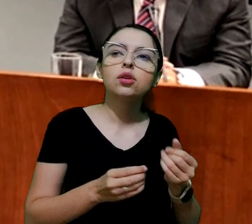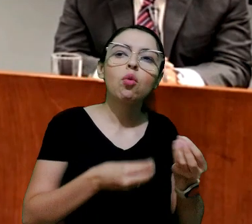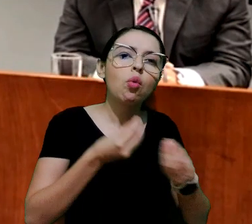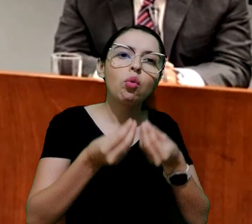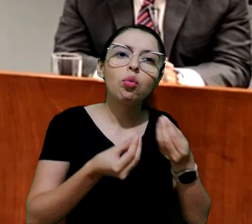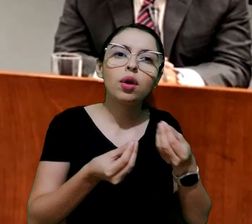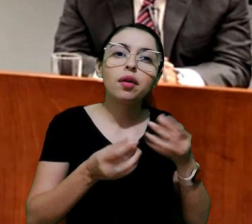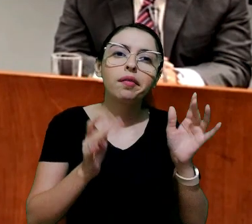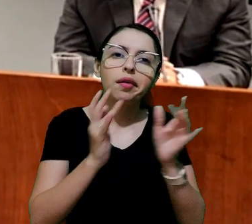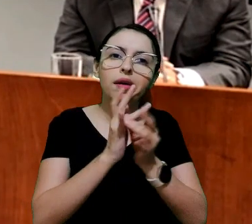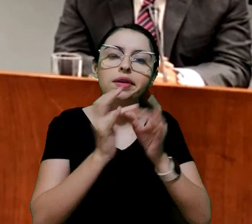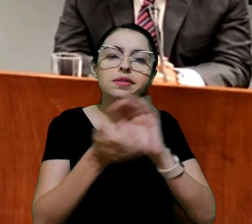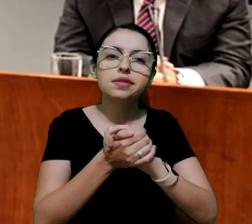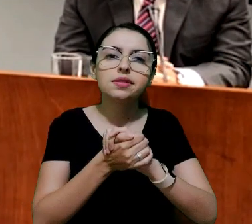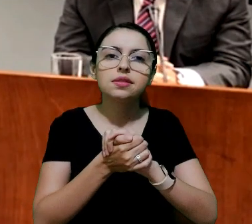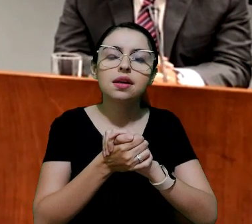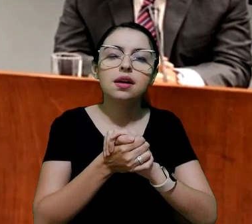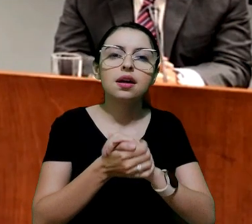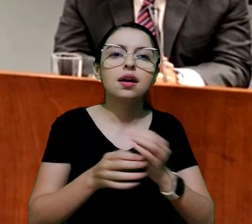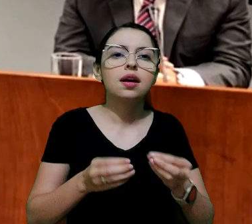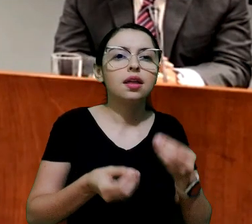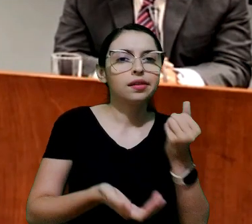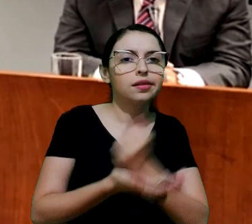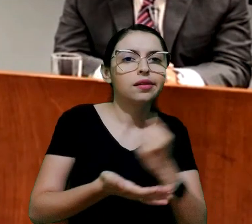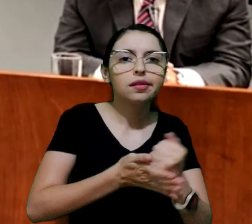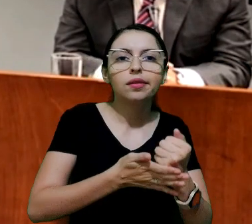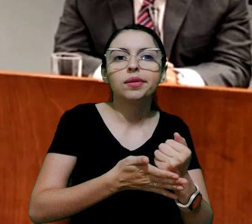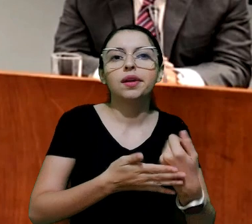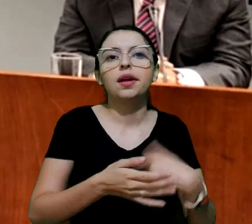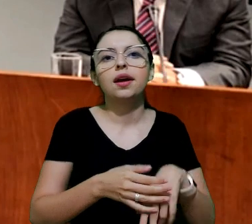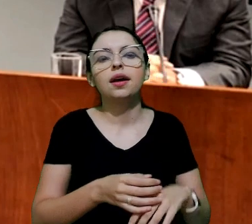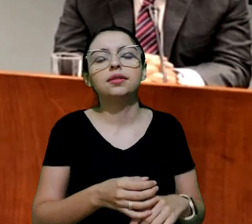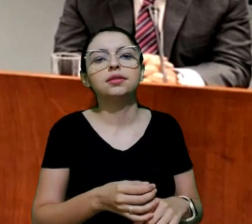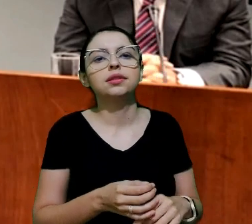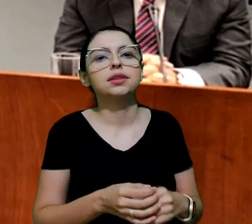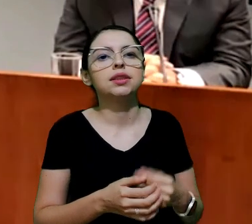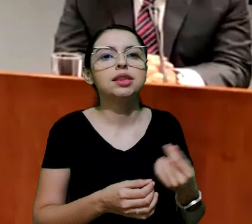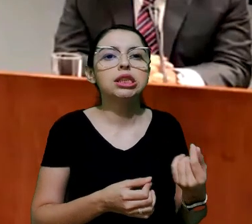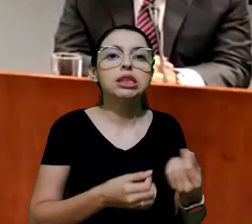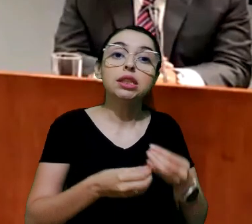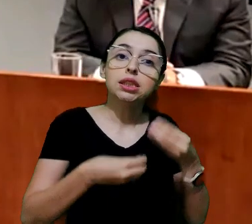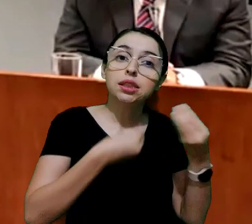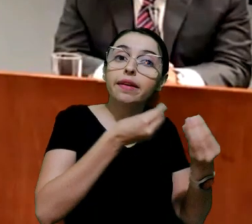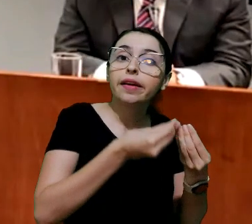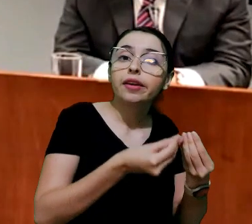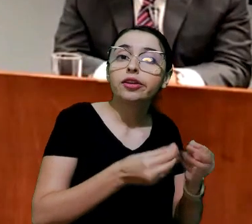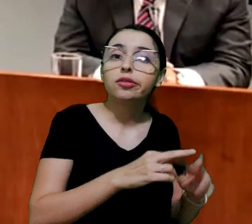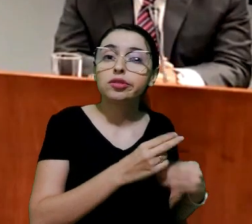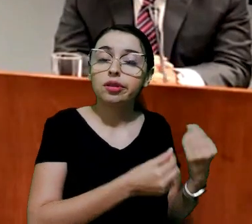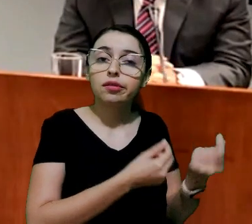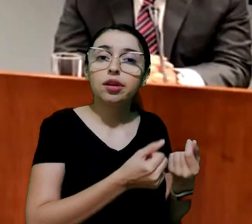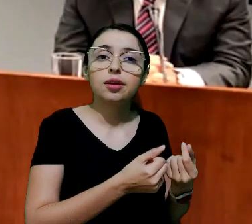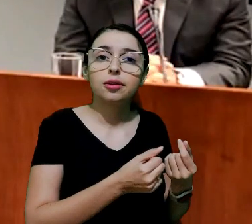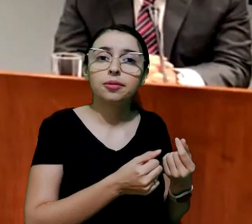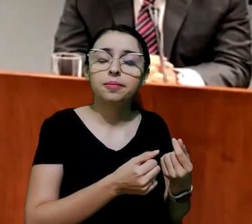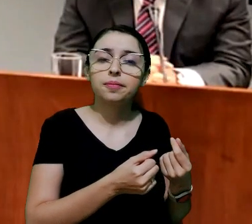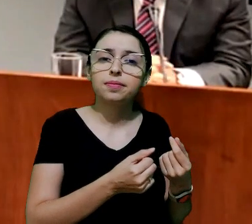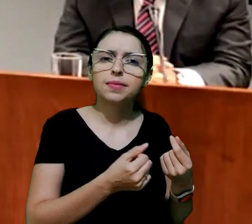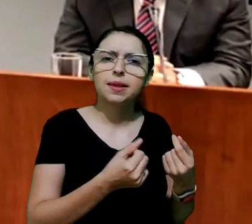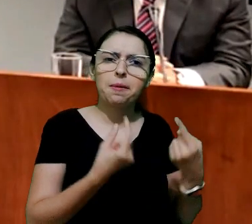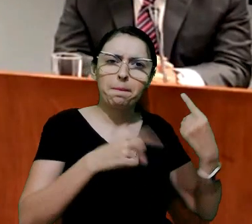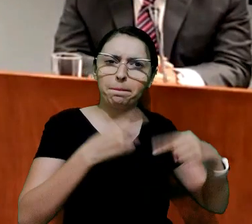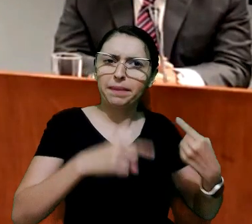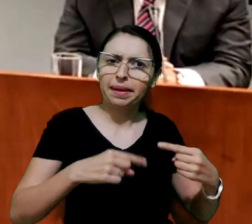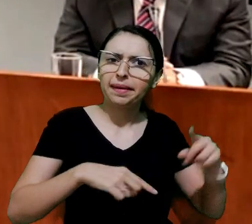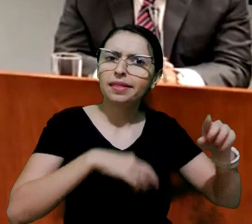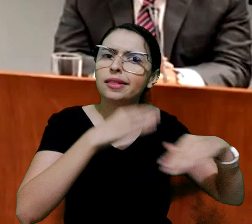se casa, com quem se contrata, para quem se deixa coisas, autonomia privada, liberdade, força social